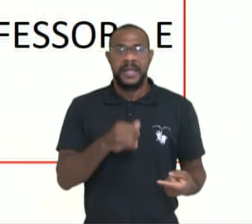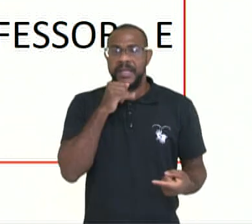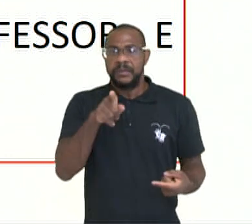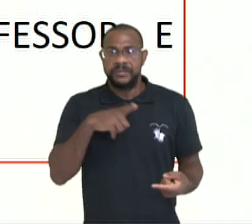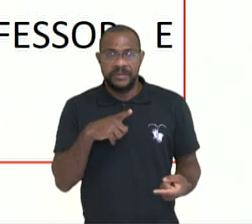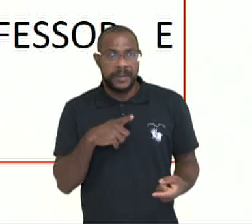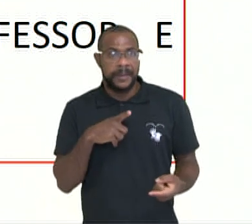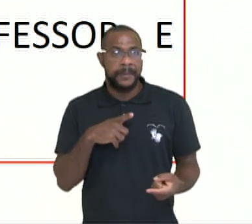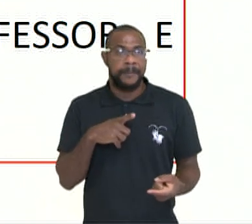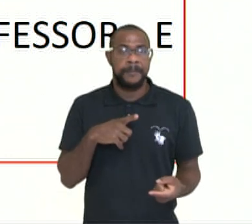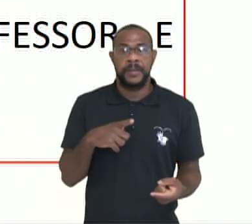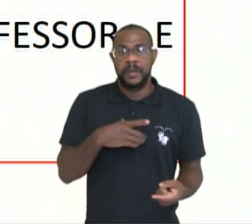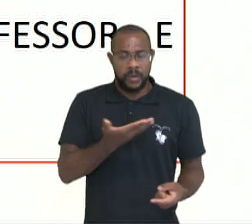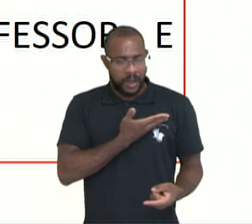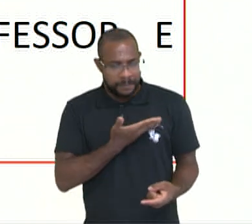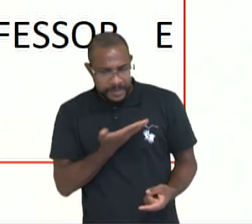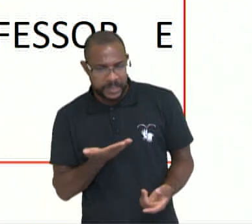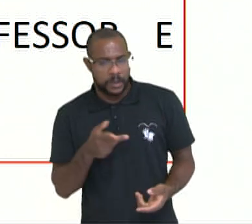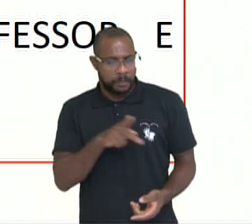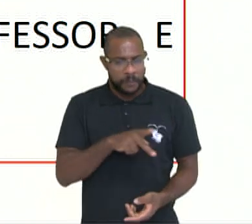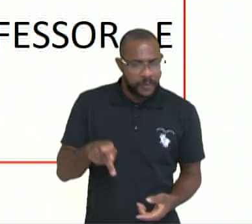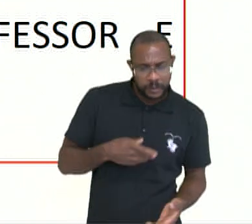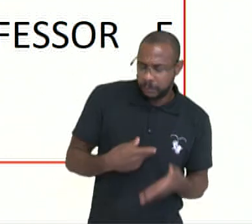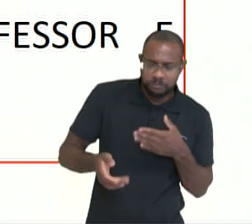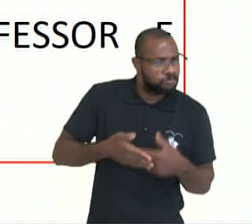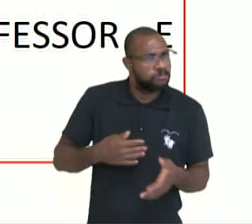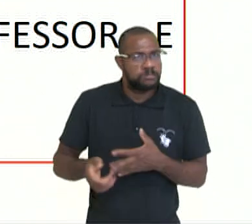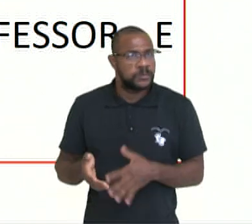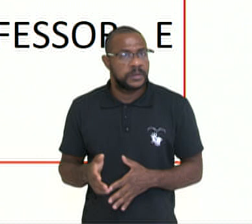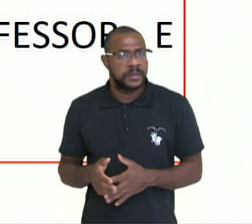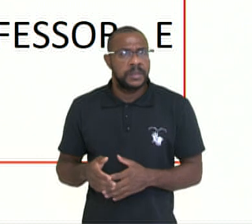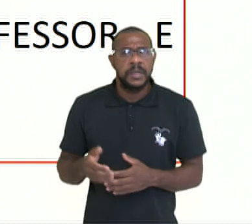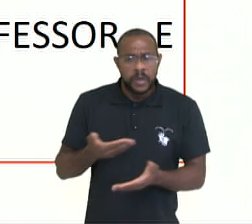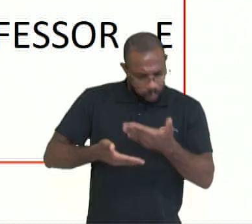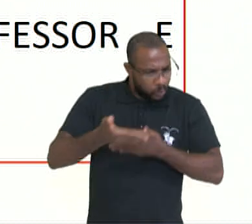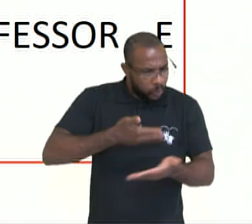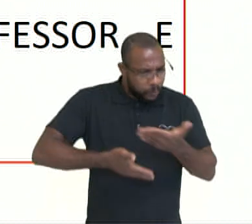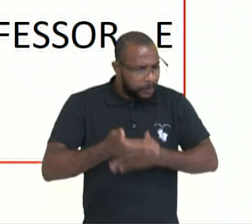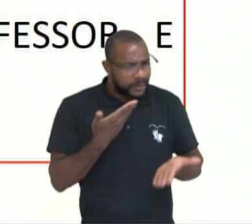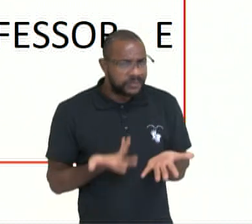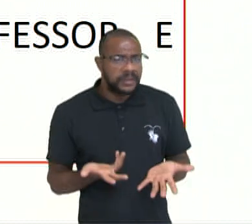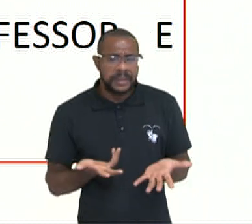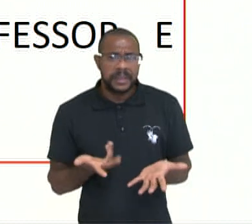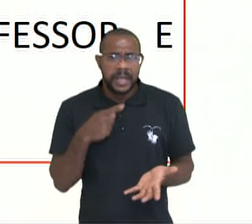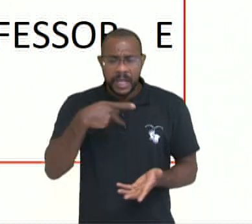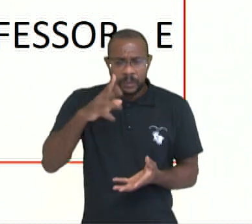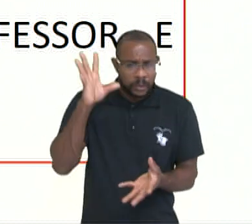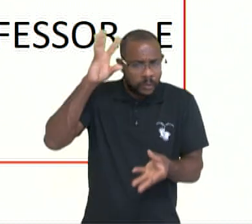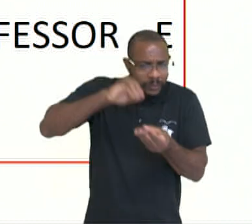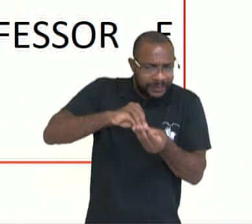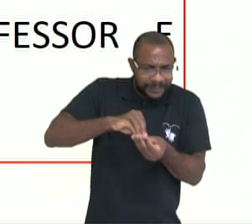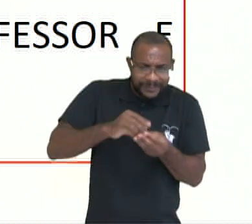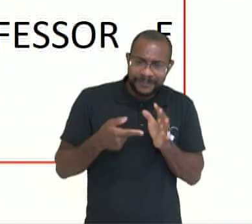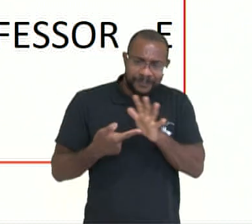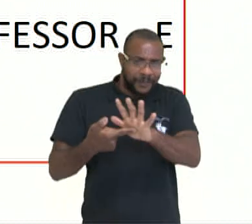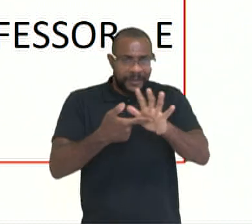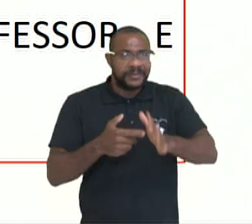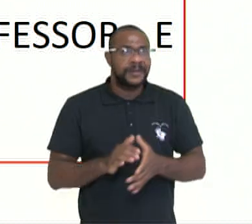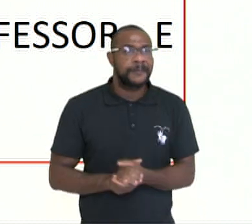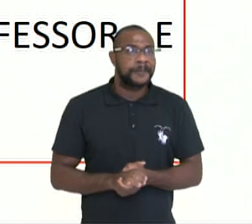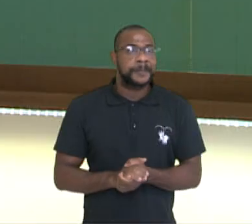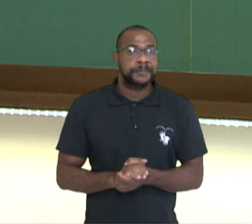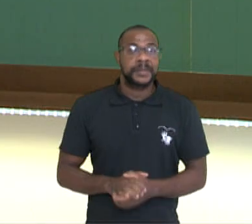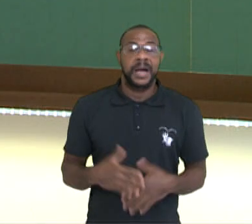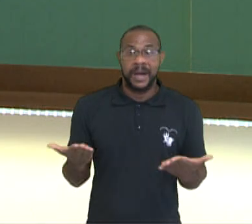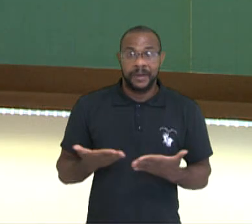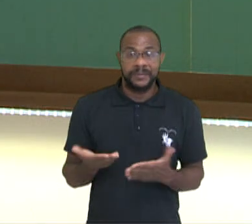professor, com colegas ou com qualquer pessoa que seja, compartilhe isso que você chegou à conclusão, né? E agora fica aí a dica para